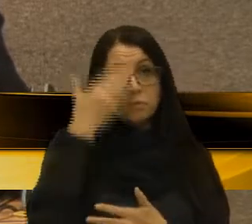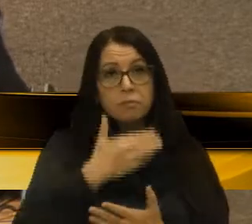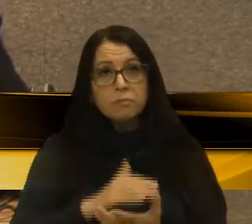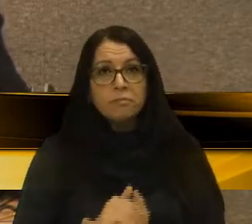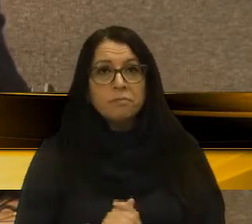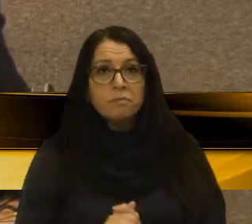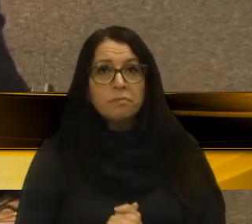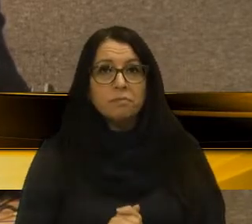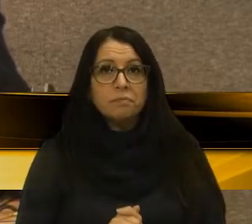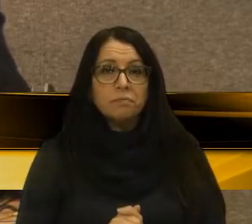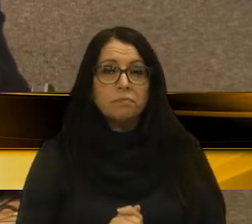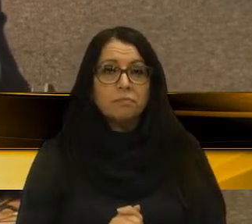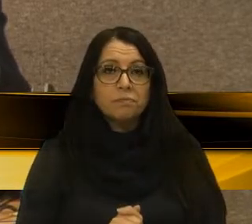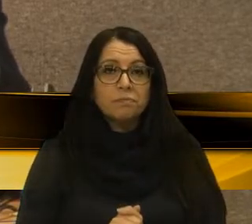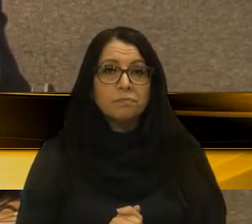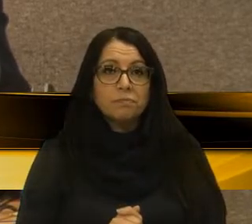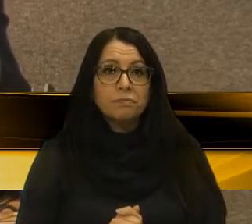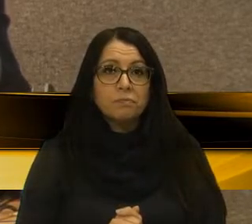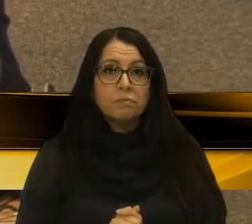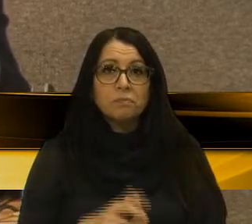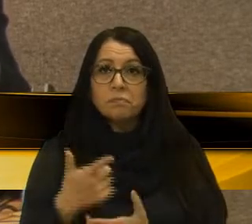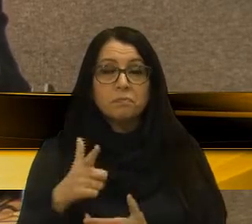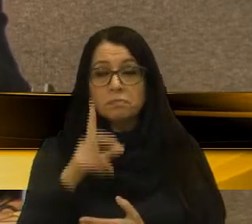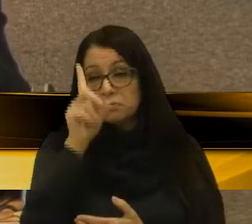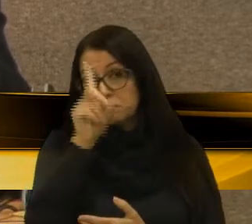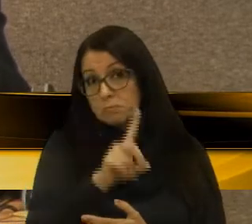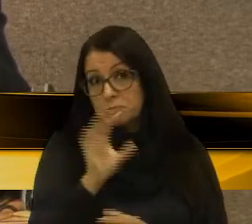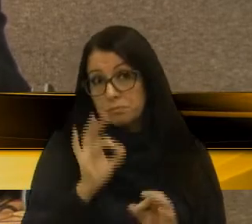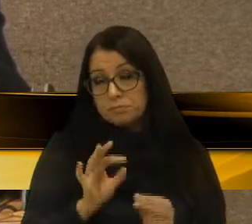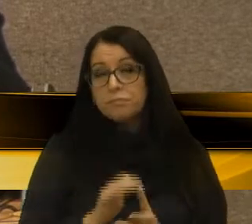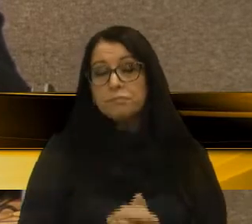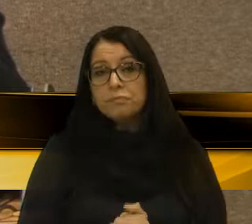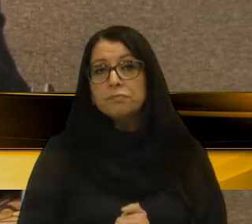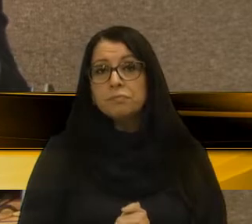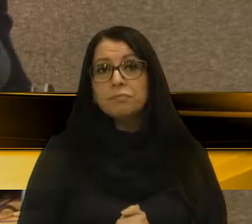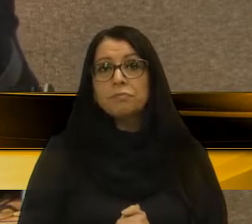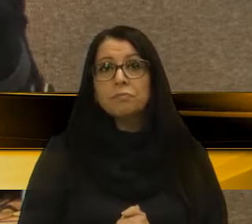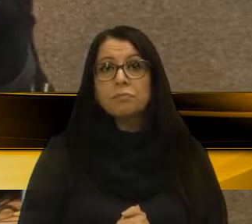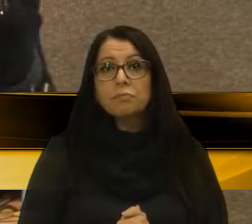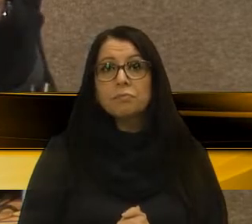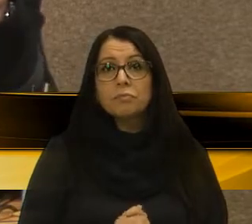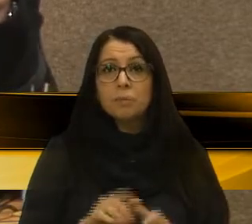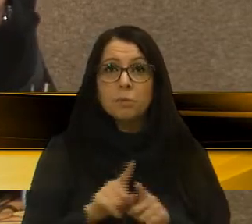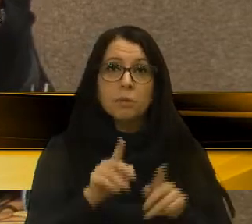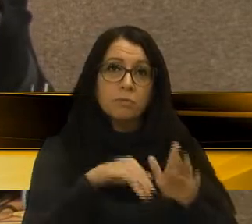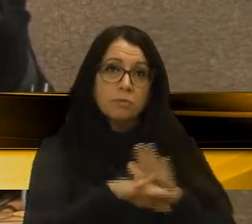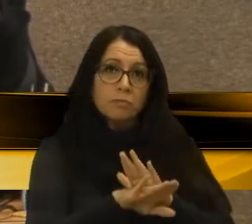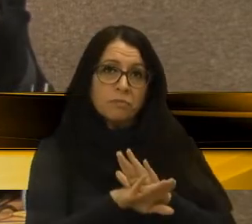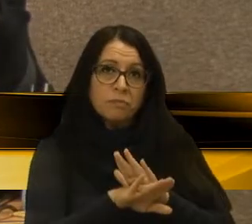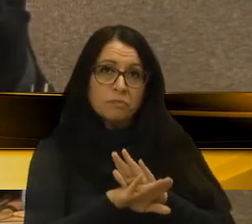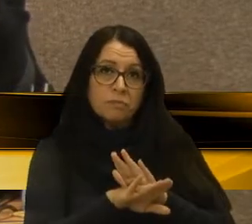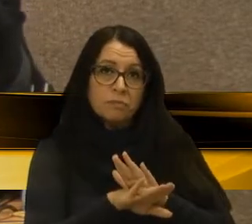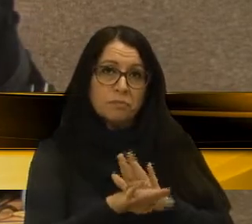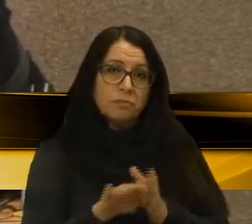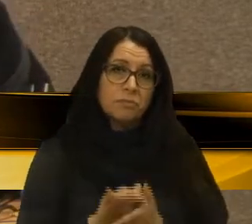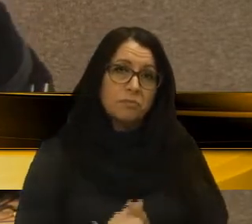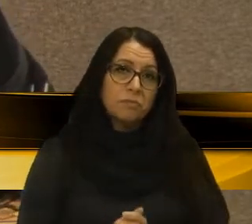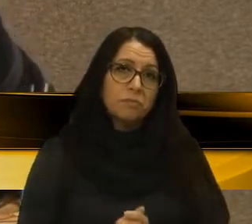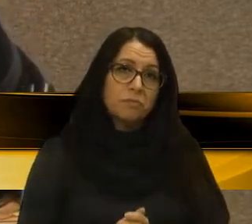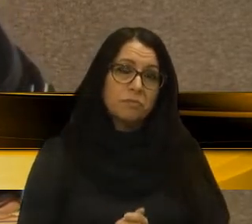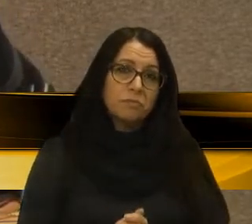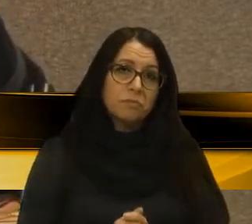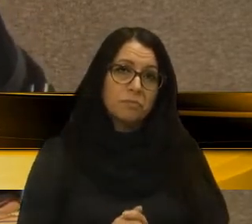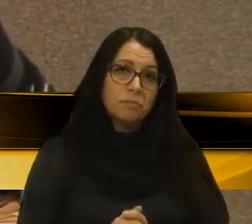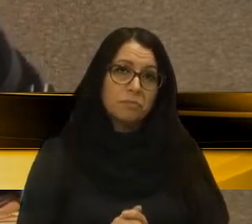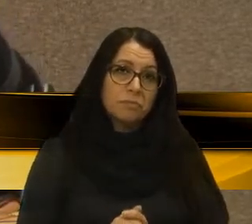ele, né, não tem o seu direito garantido, né, também foi arquivado. Então,